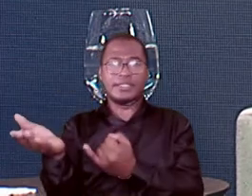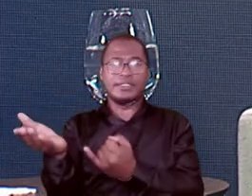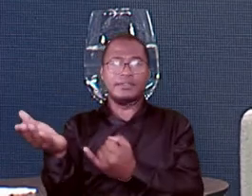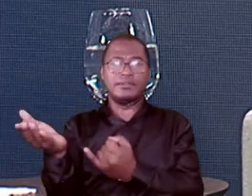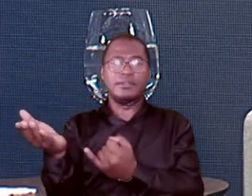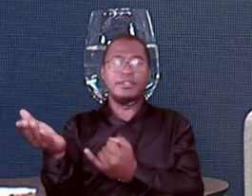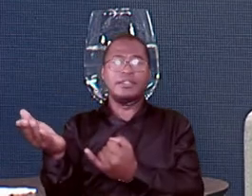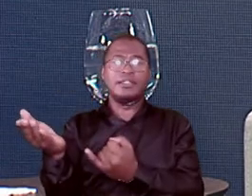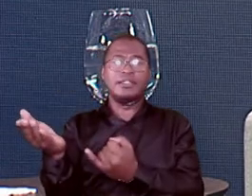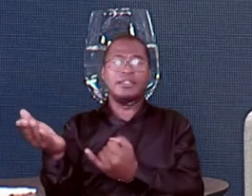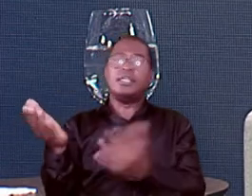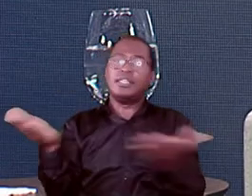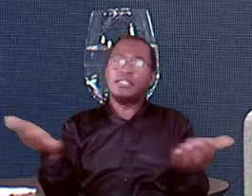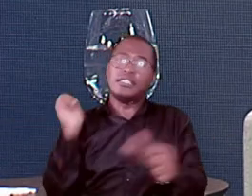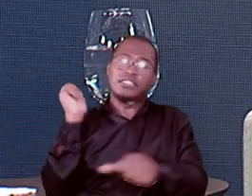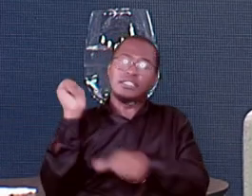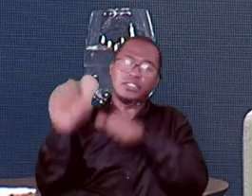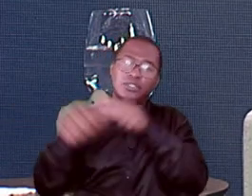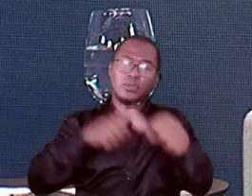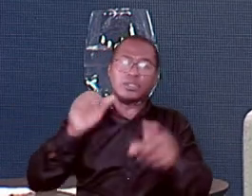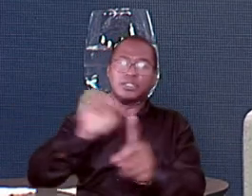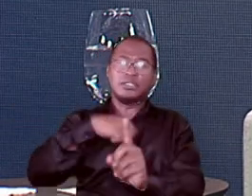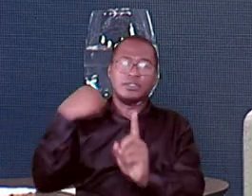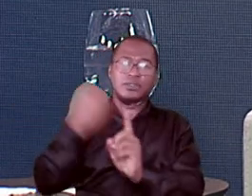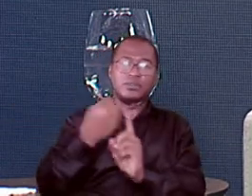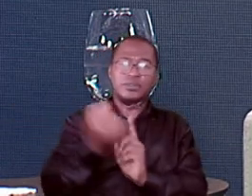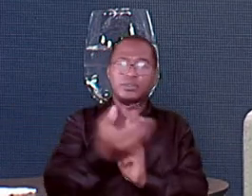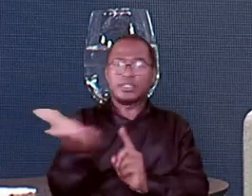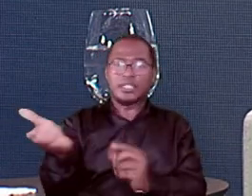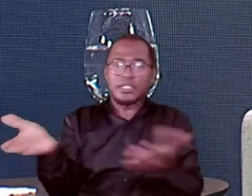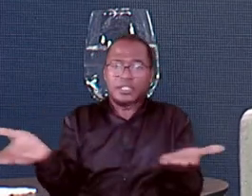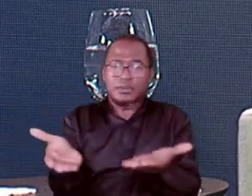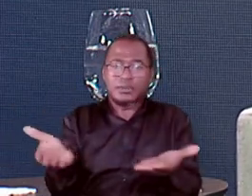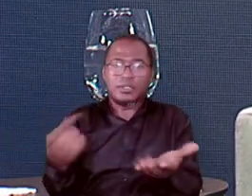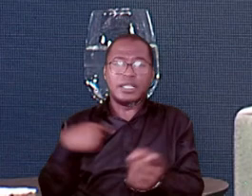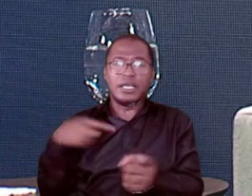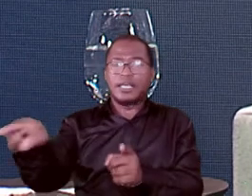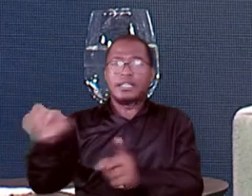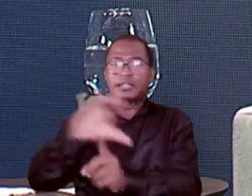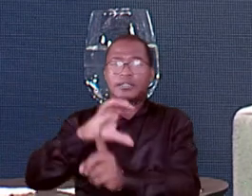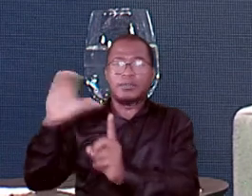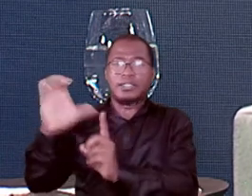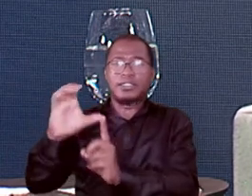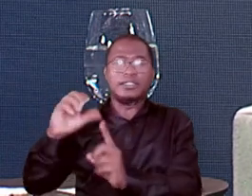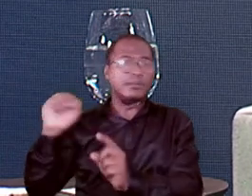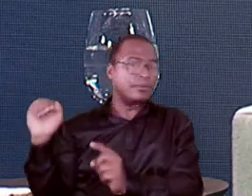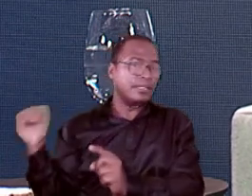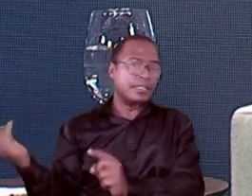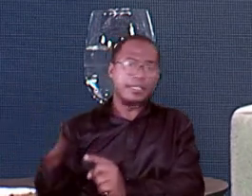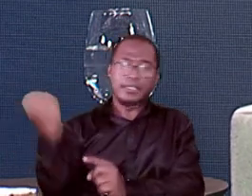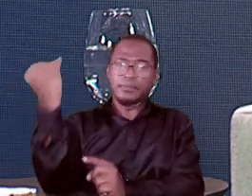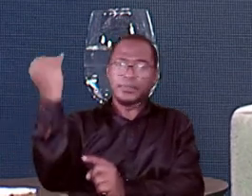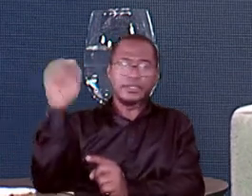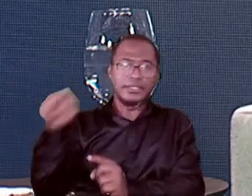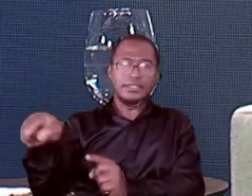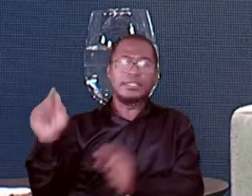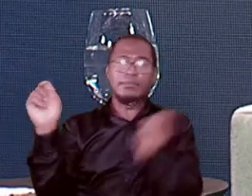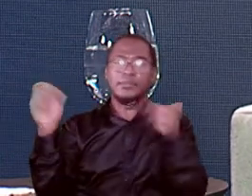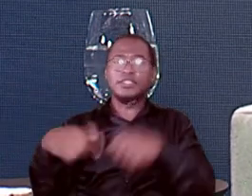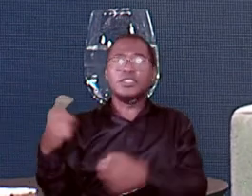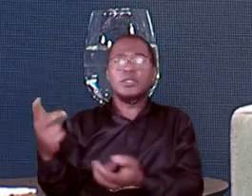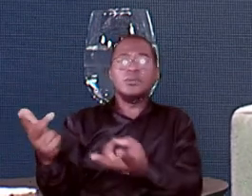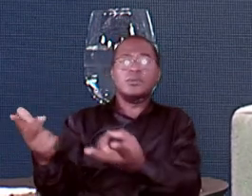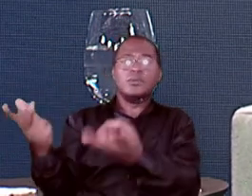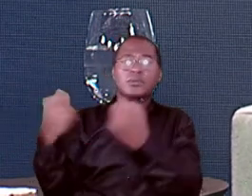contexto é um valor extremamente relevante para a gente conseguir gerar